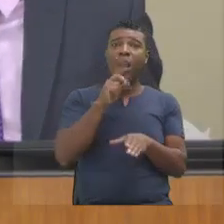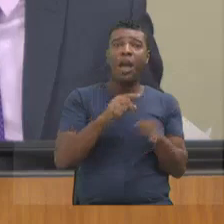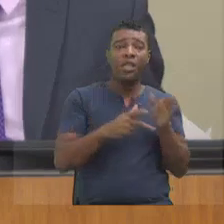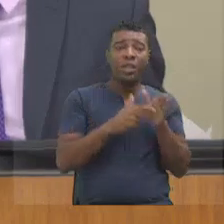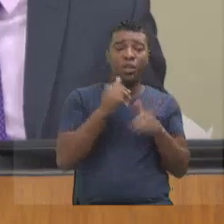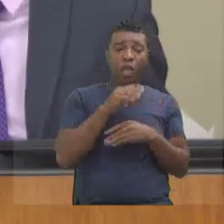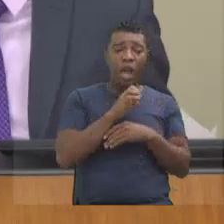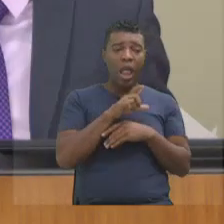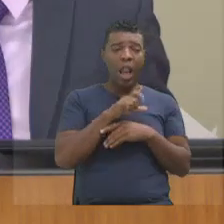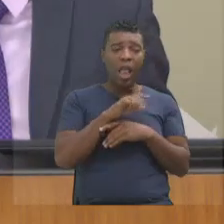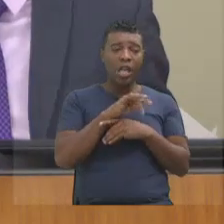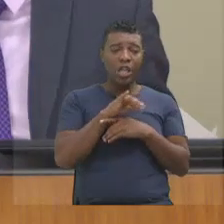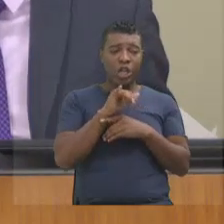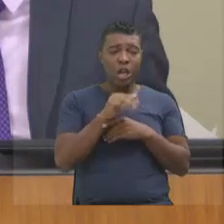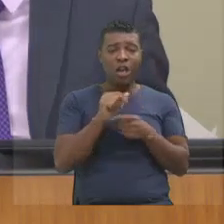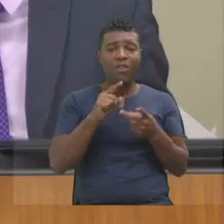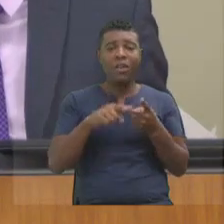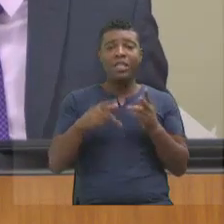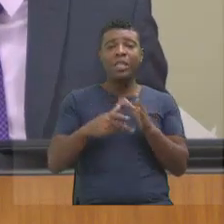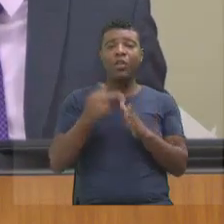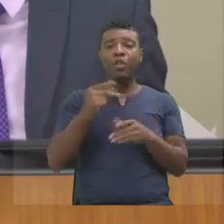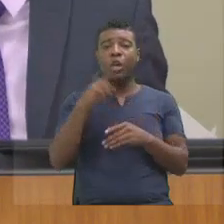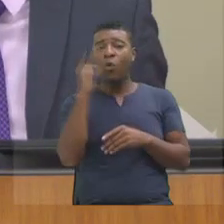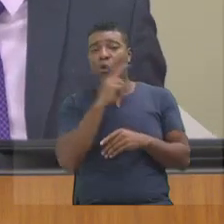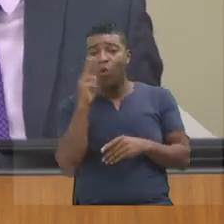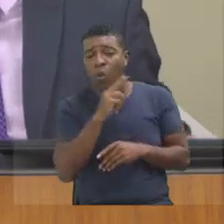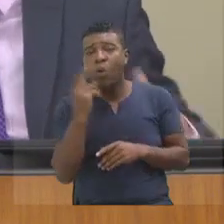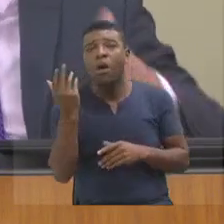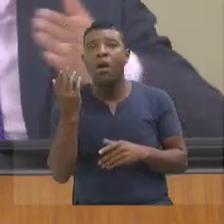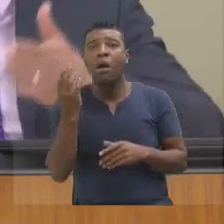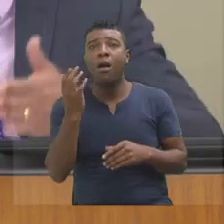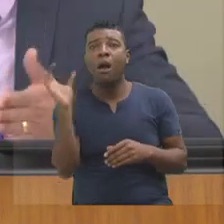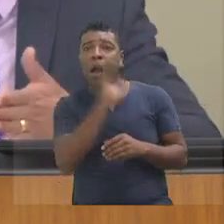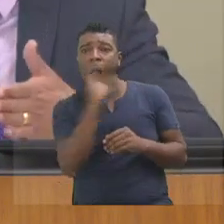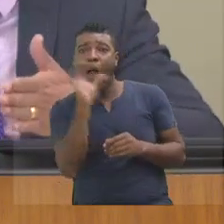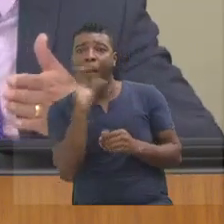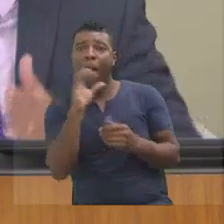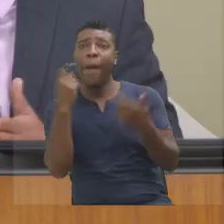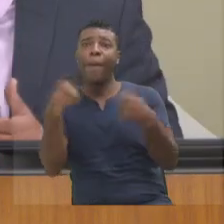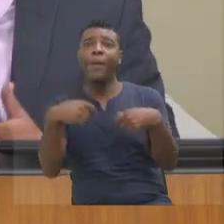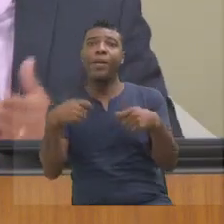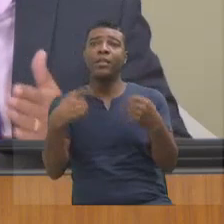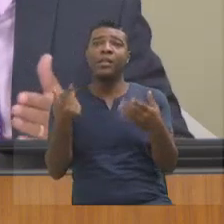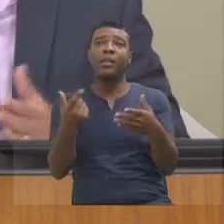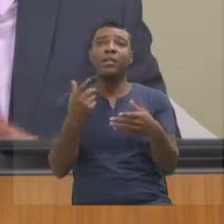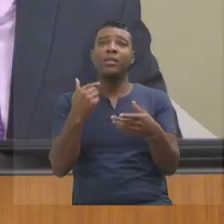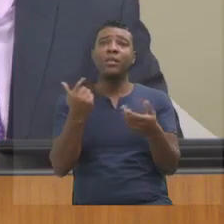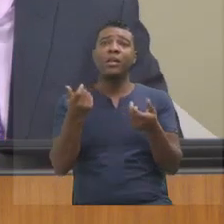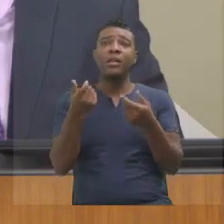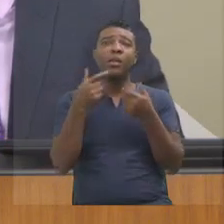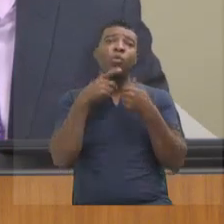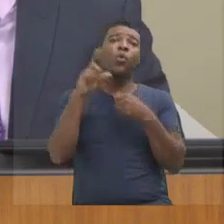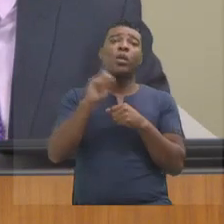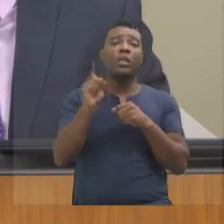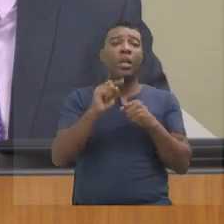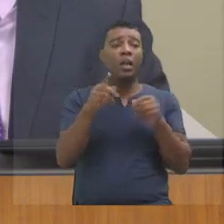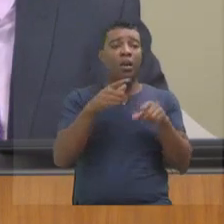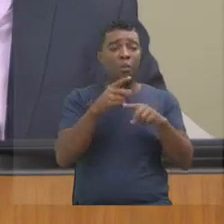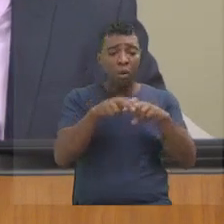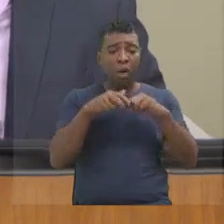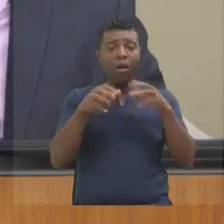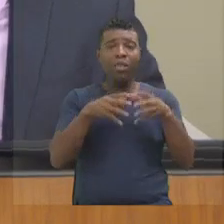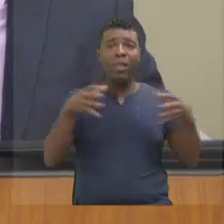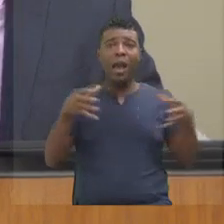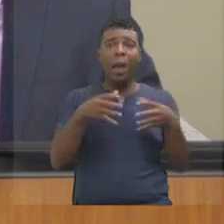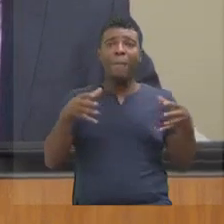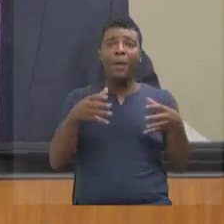tem as outras cirurgias de urgência emergência então ele não consegue acrescentar pelo tamanho do centro cirúrgico existente em cada